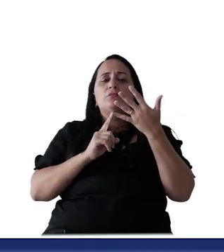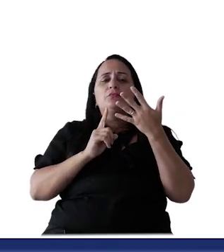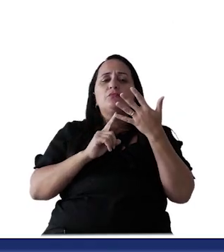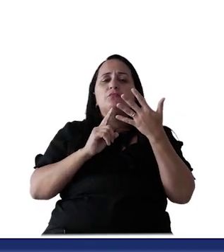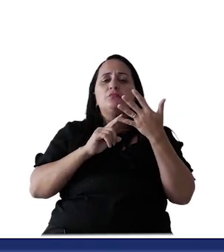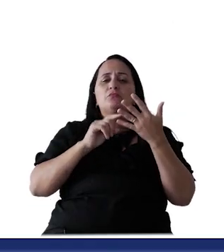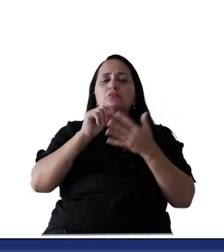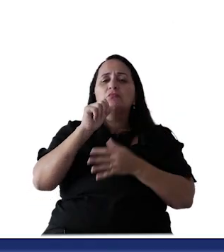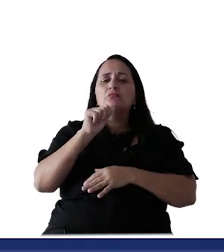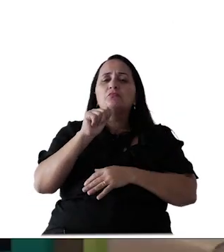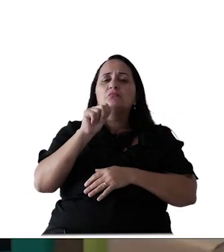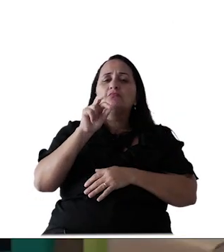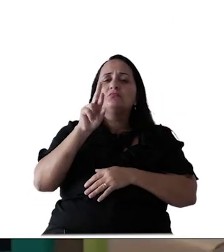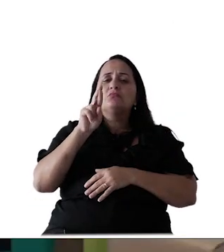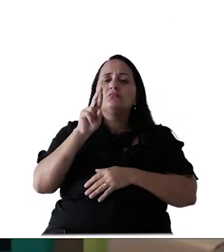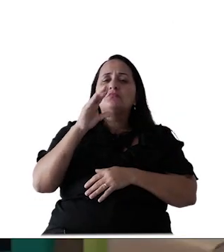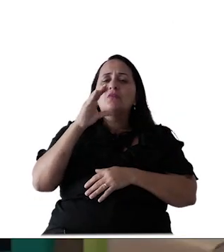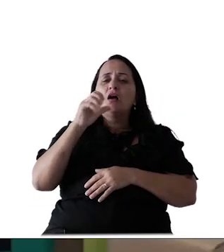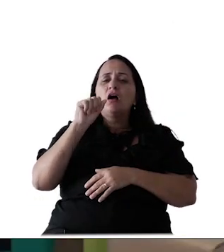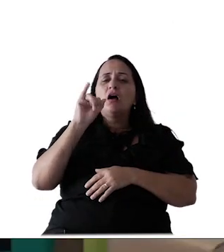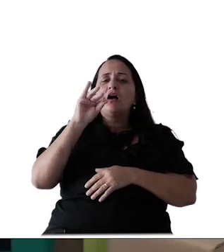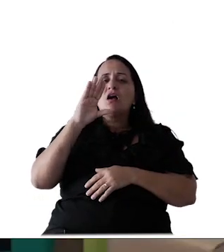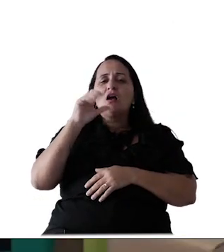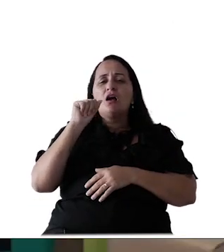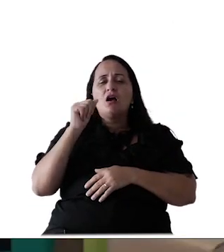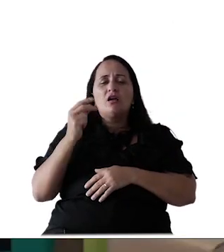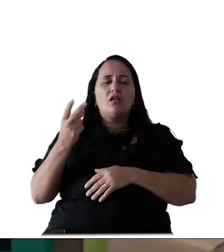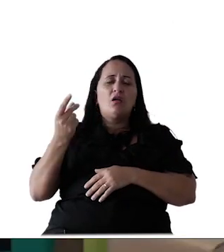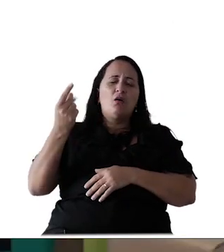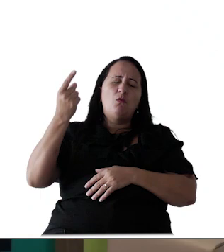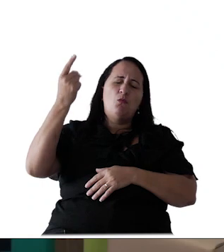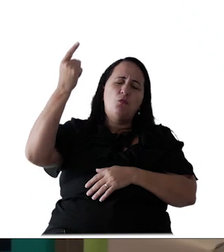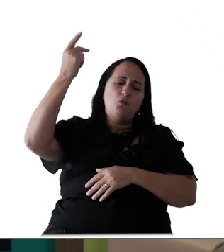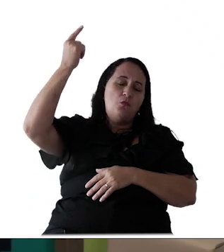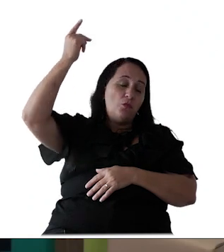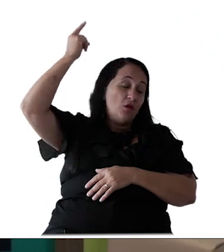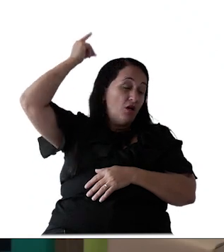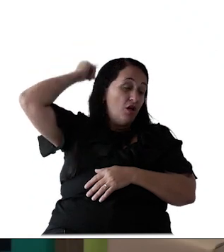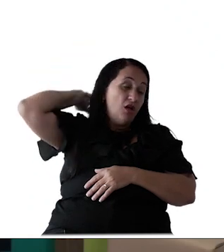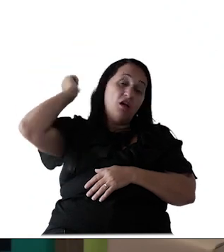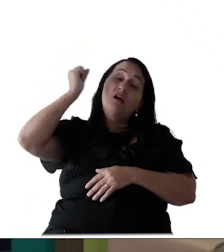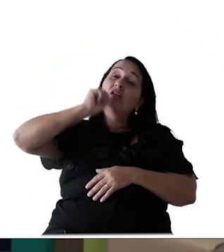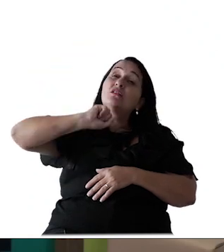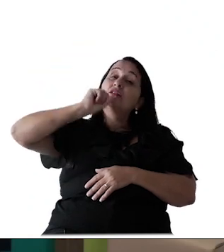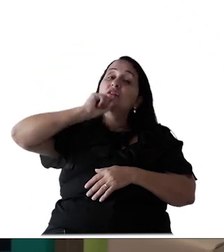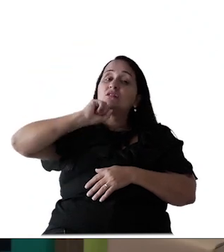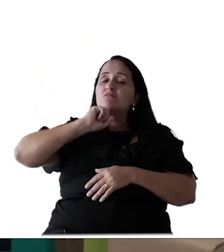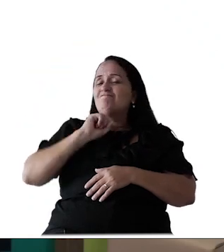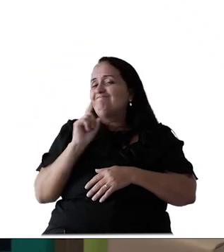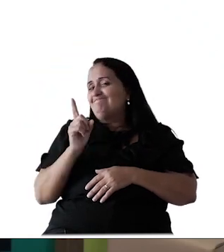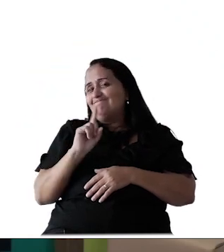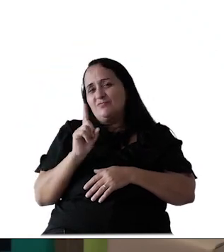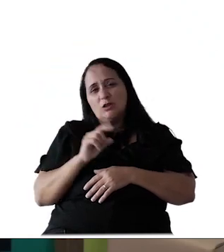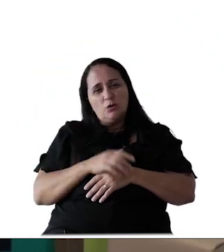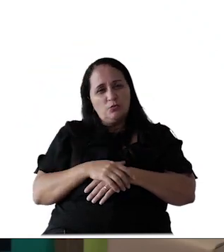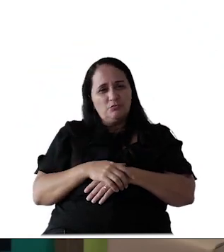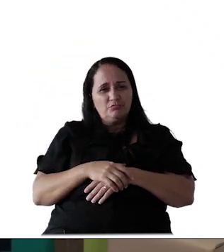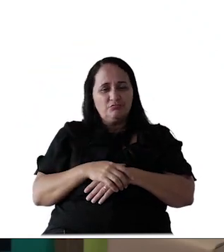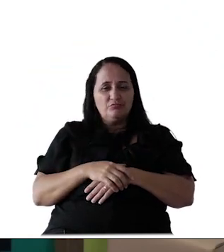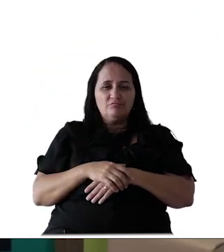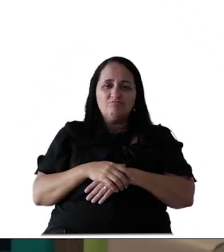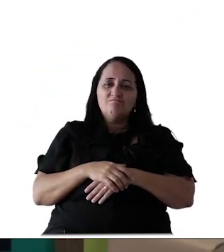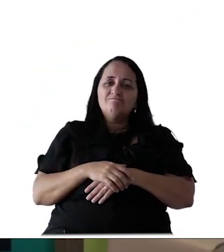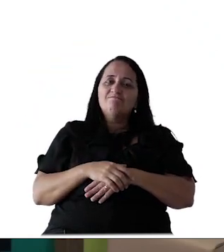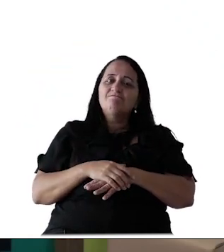Ou arcaica, que é uma linguagem muito ultrapassada, antiga? Também não.